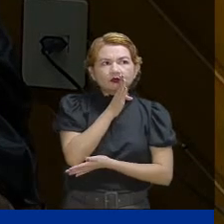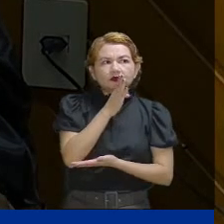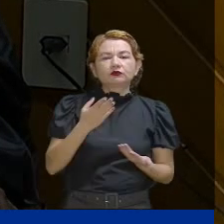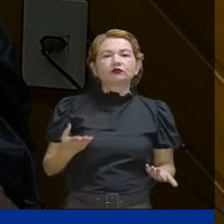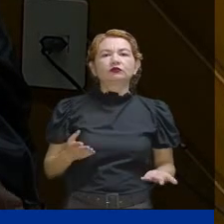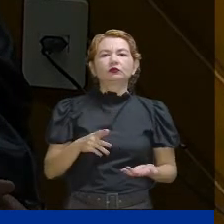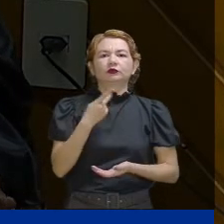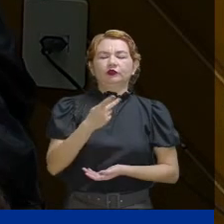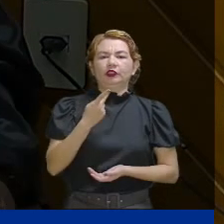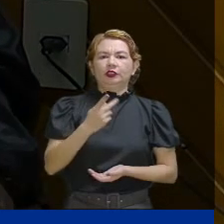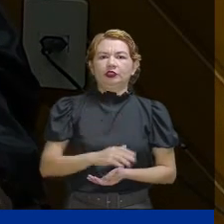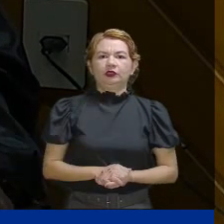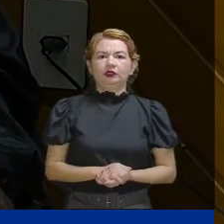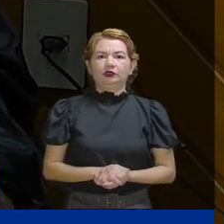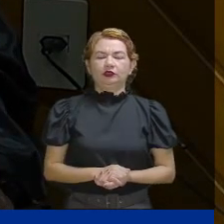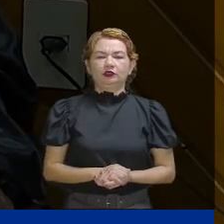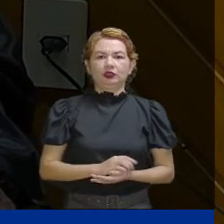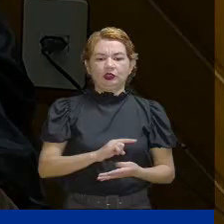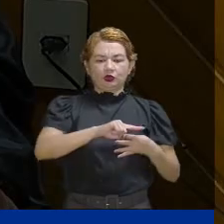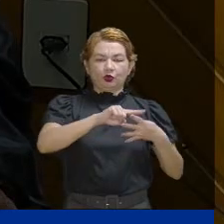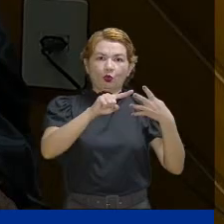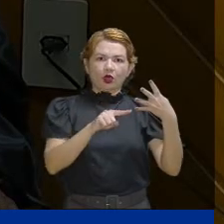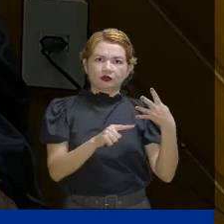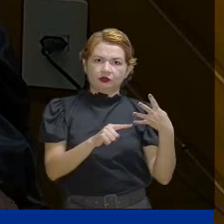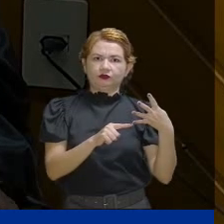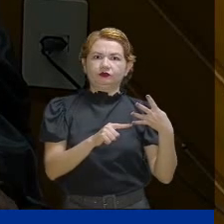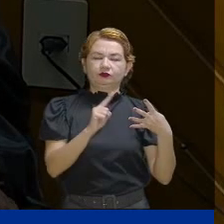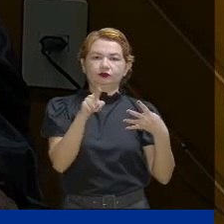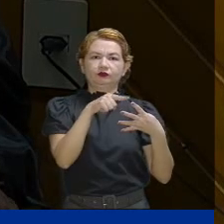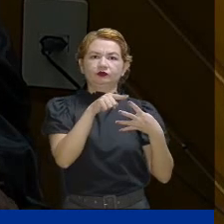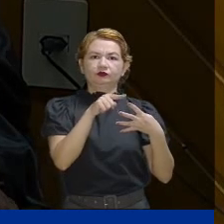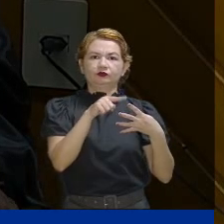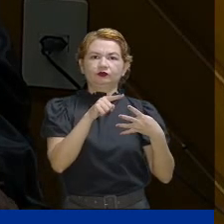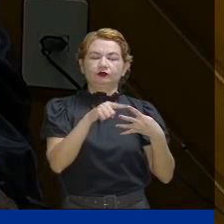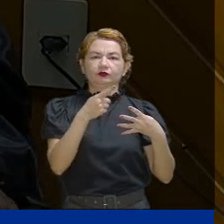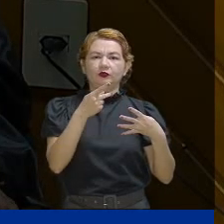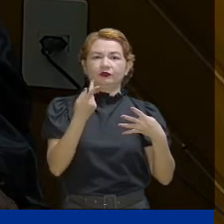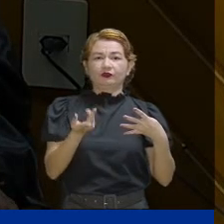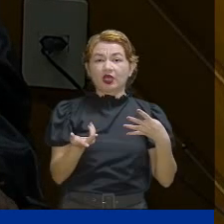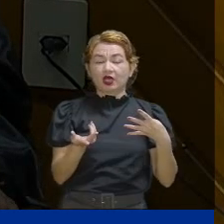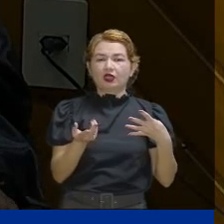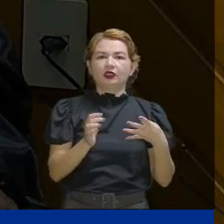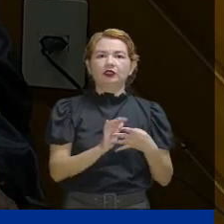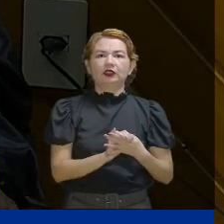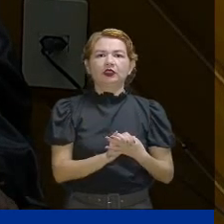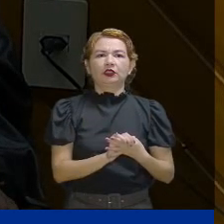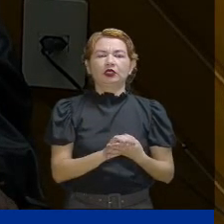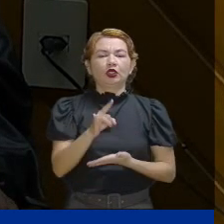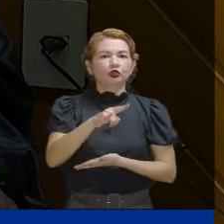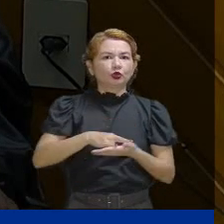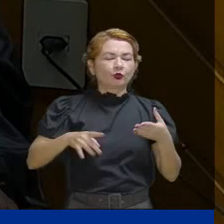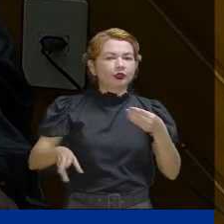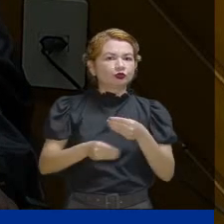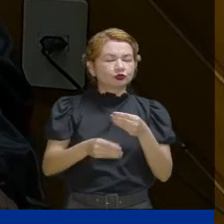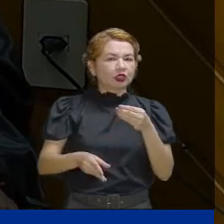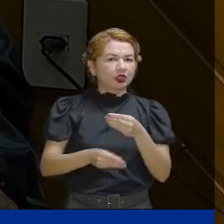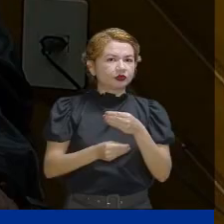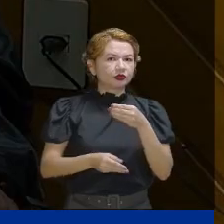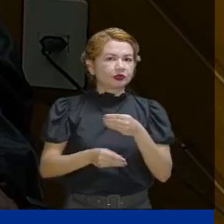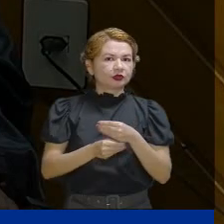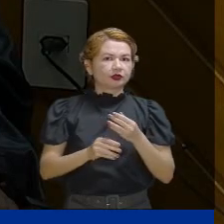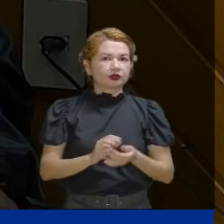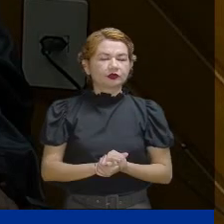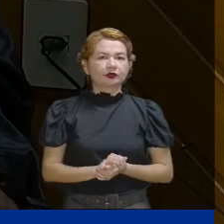julgado, sustentando 4 apontamentos. Juiz Rivaldo Valente é branco, de cabelos parcialmente grisalhos, curtos,